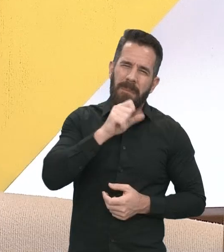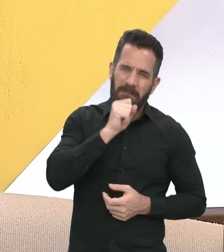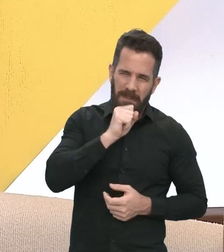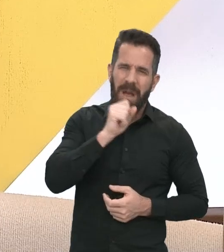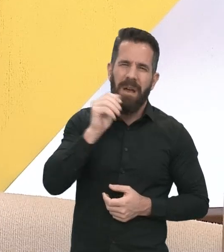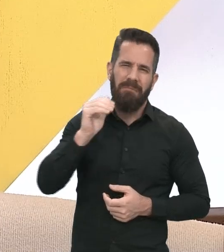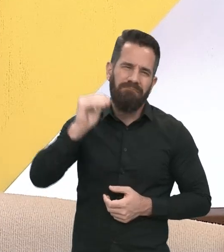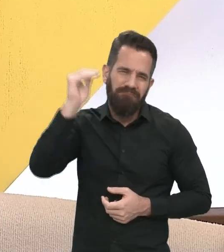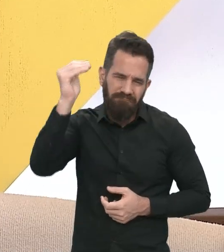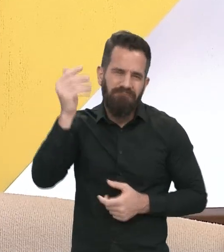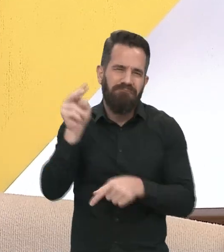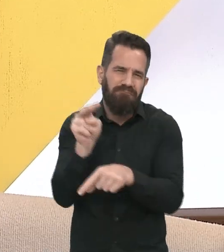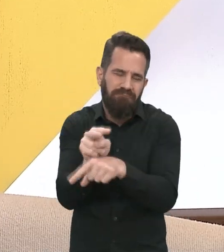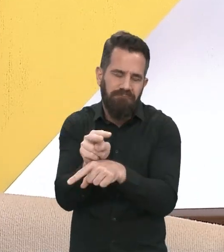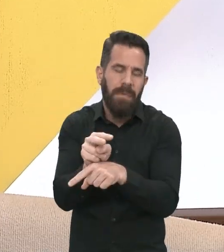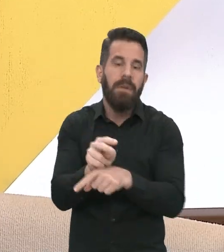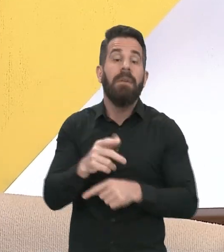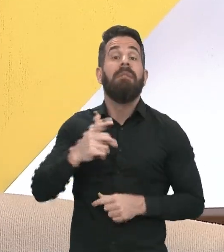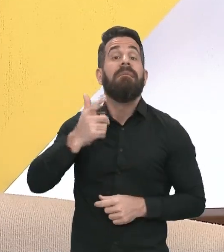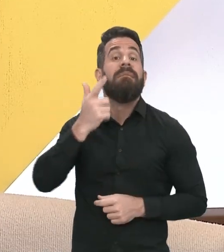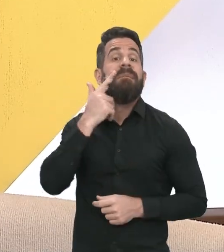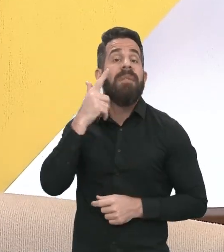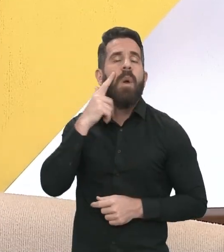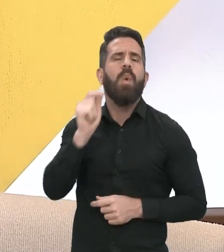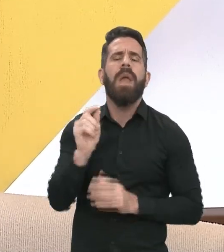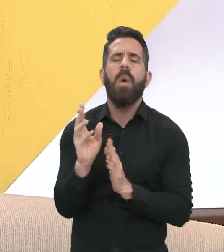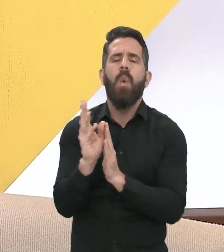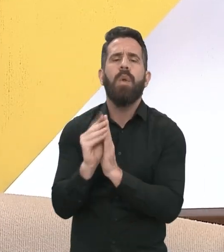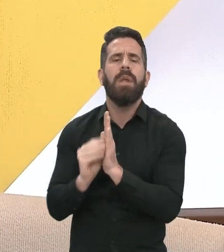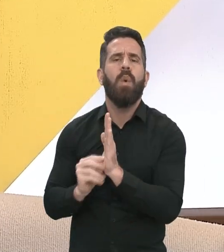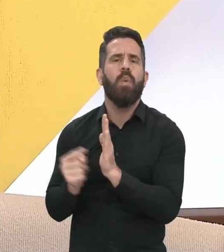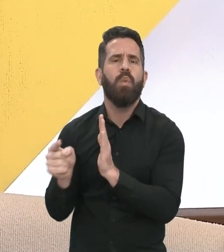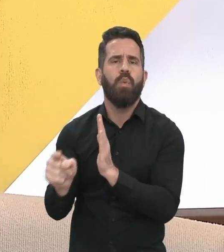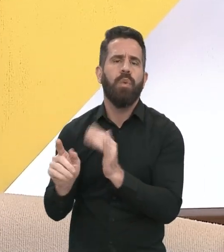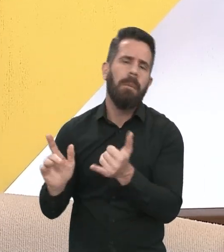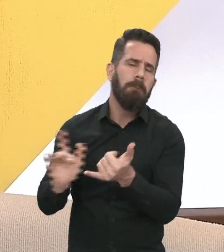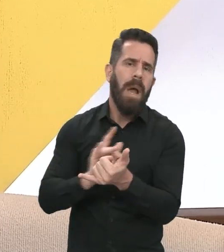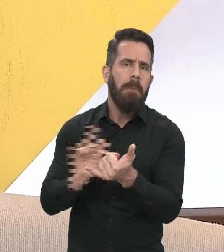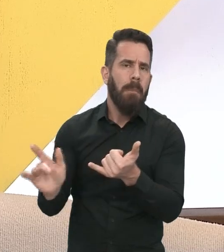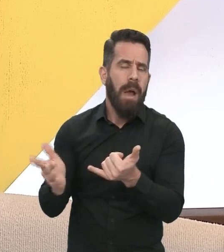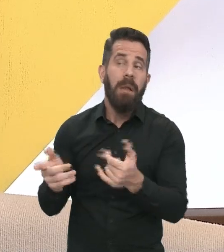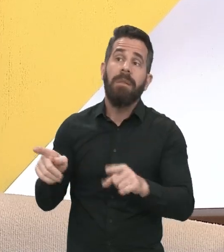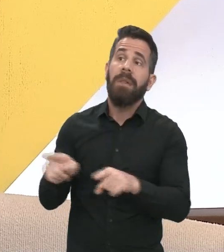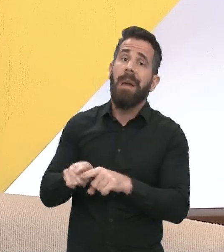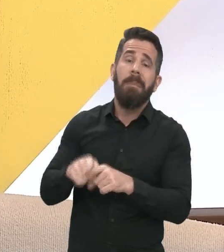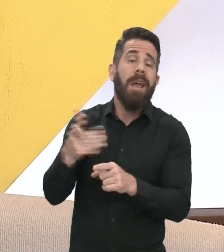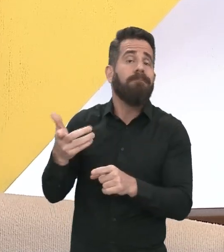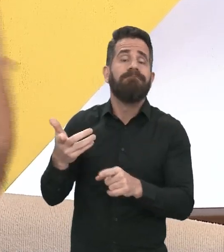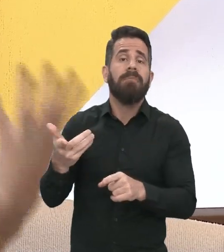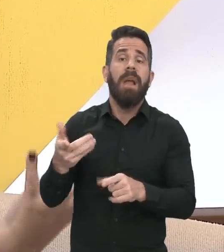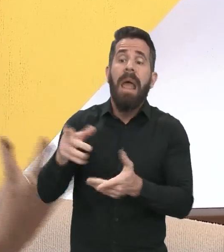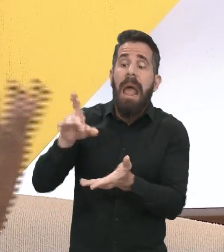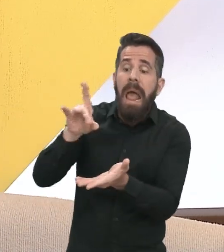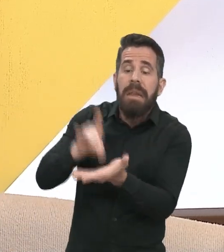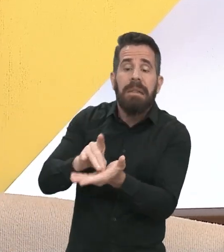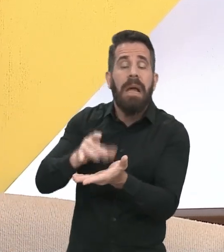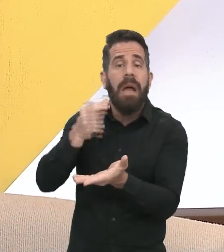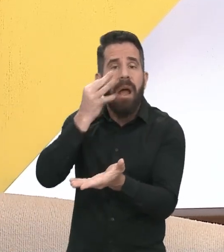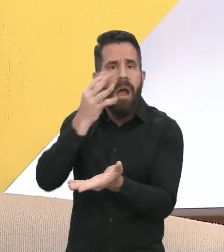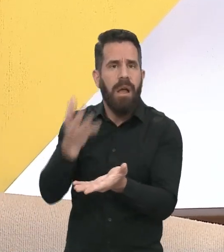o conteúdo que está sendo acessado e também o contexto em que isso está sendo acessado. Então, um contexto